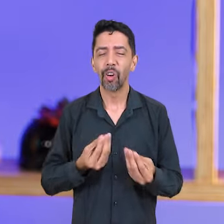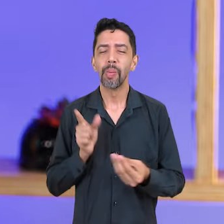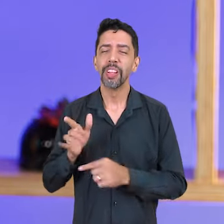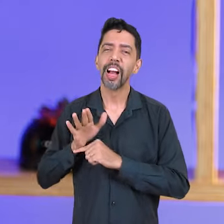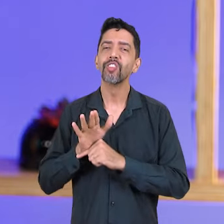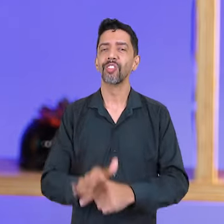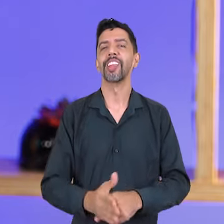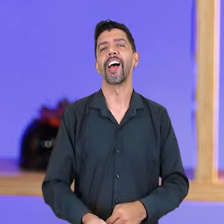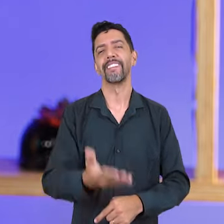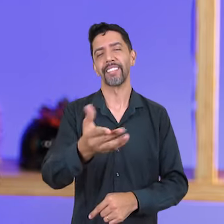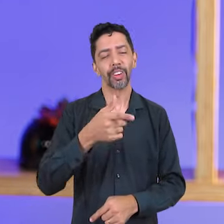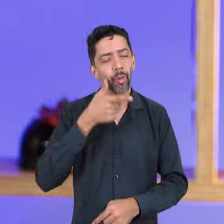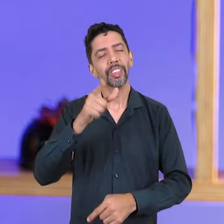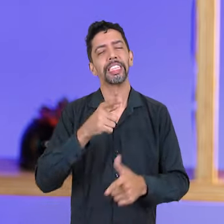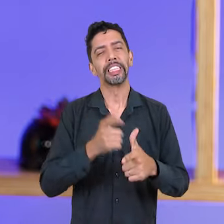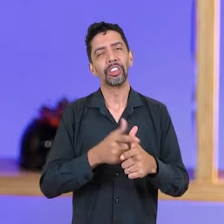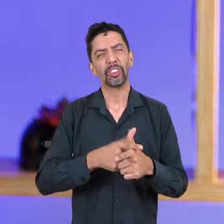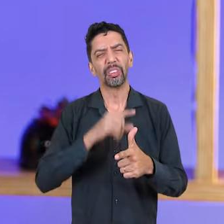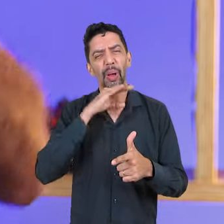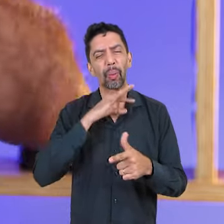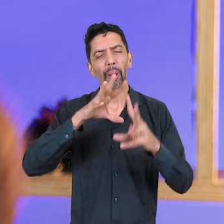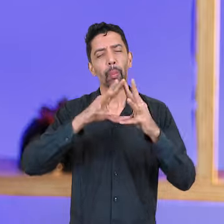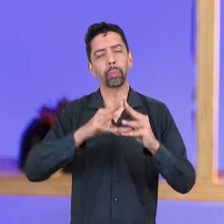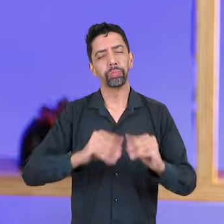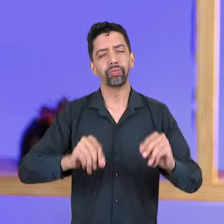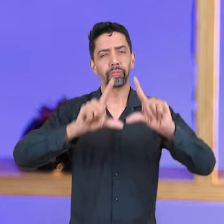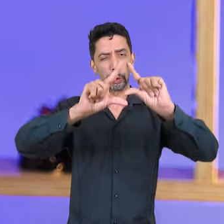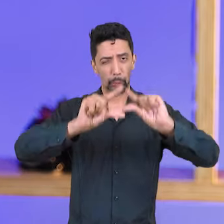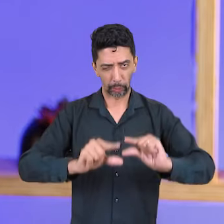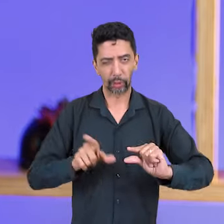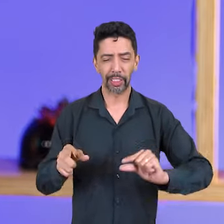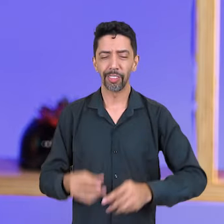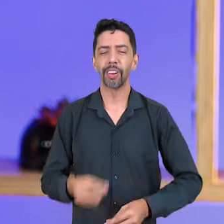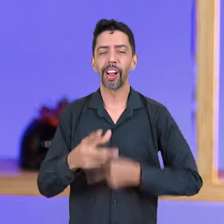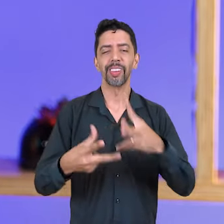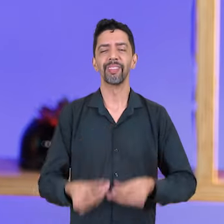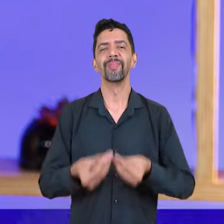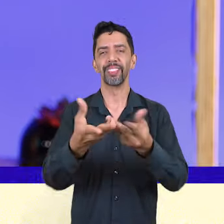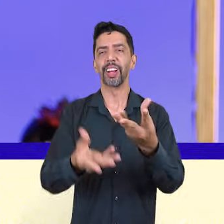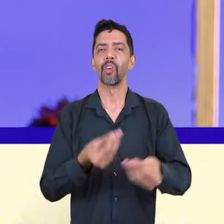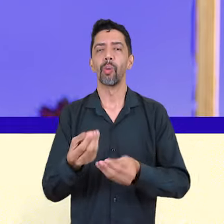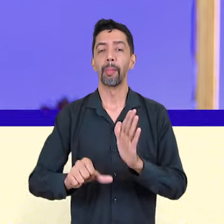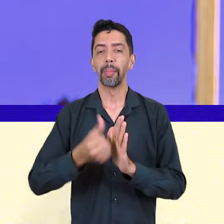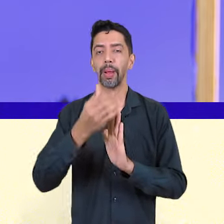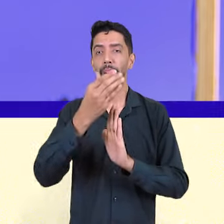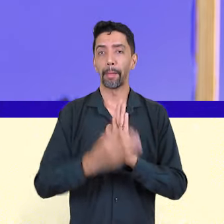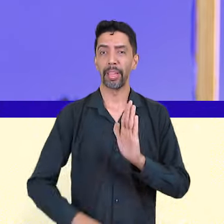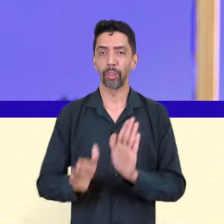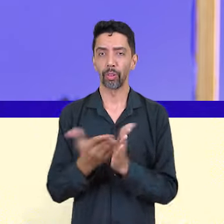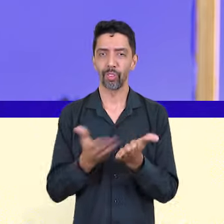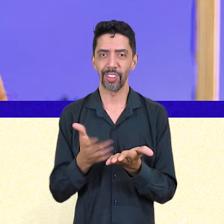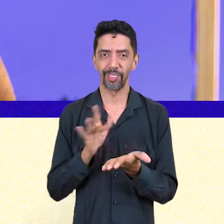a sair das suas dívidas não saudáveis, não sustentáveis, vou dar aqui para você o primeiro capítulo do